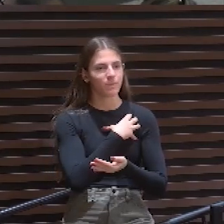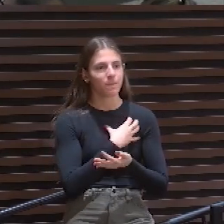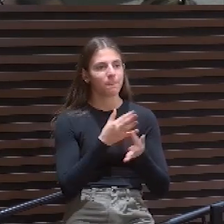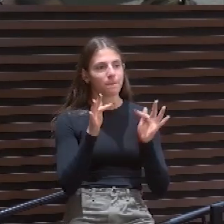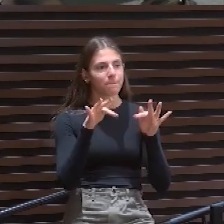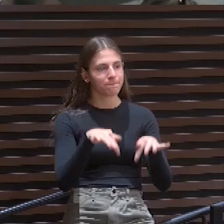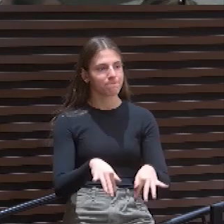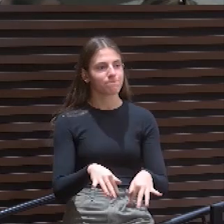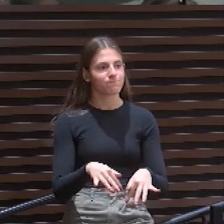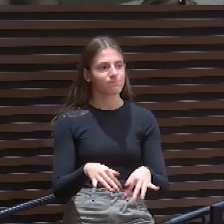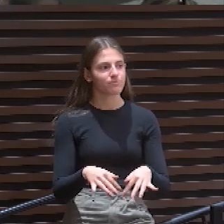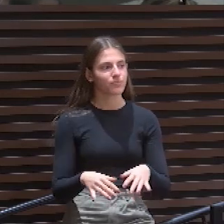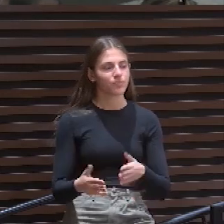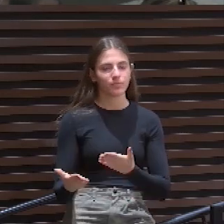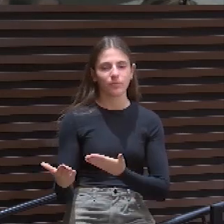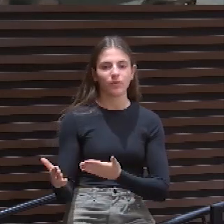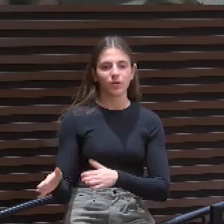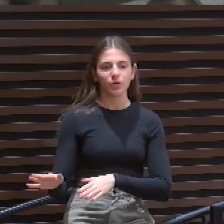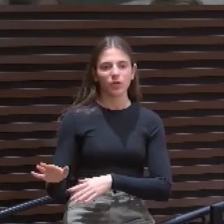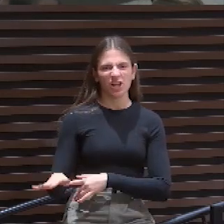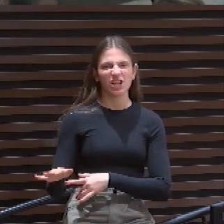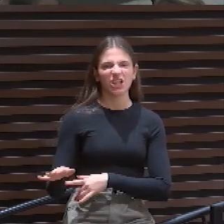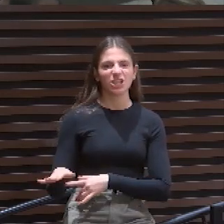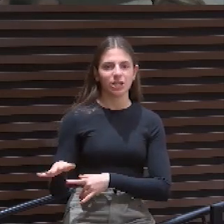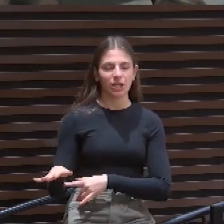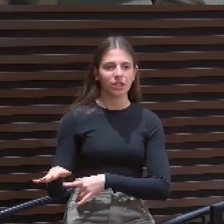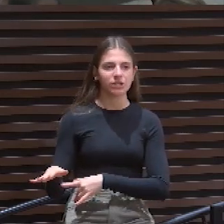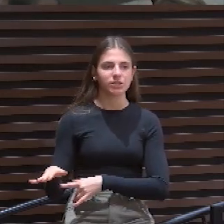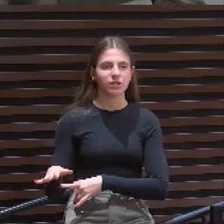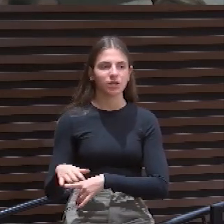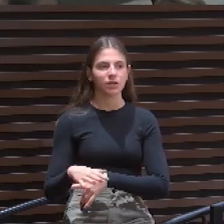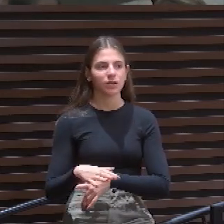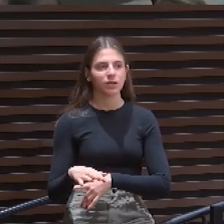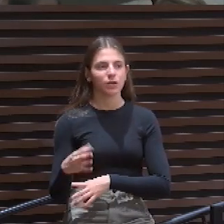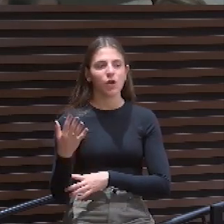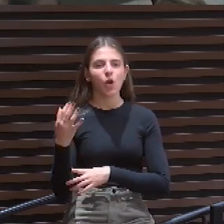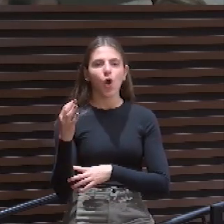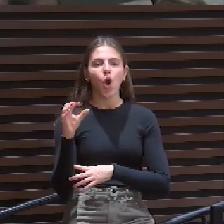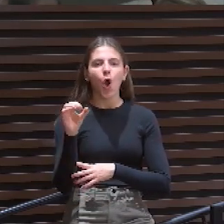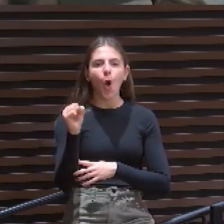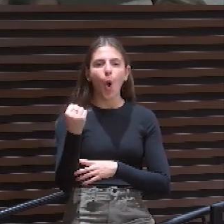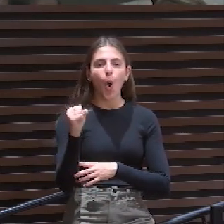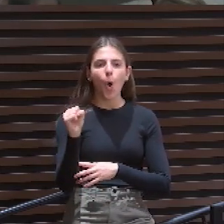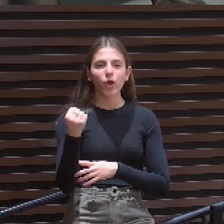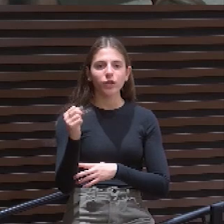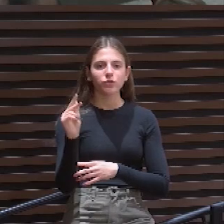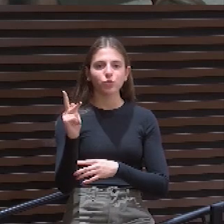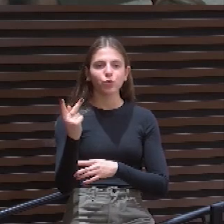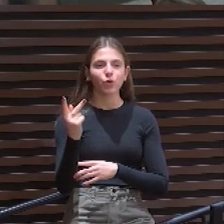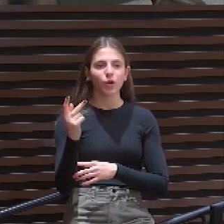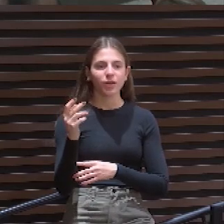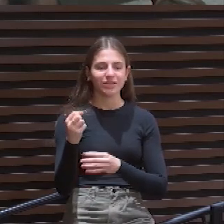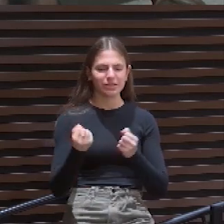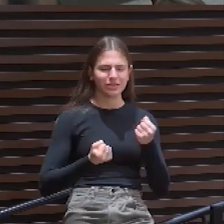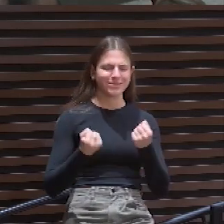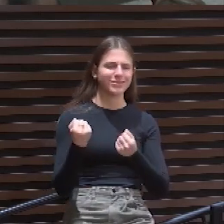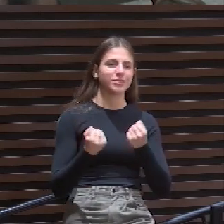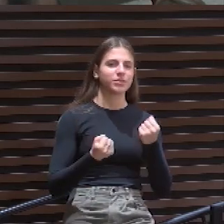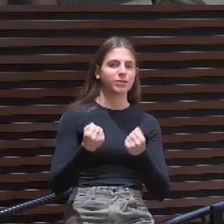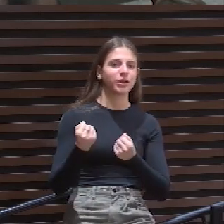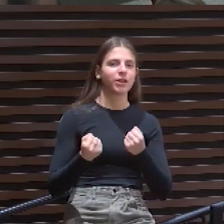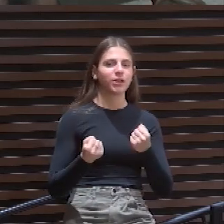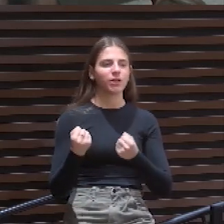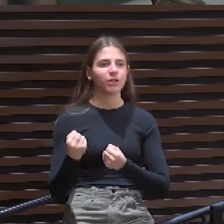infância, adolescência, chegava fim de ano, 8 horas de estrada, os irmãos já começavam